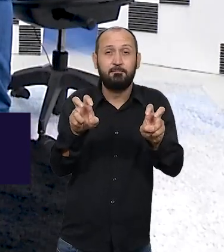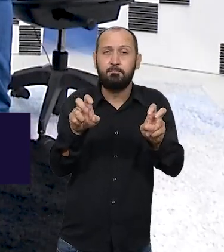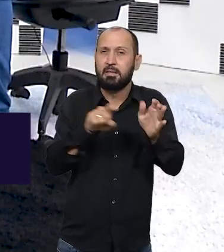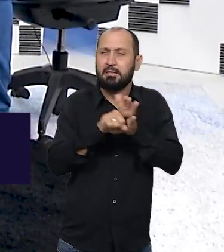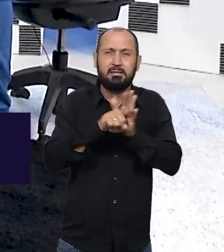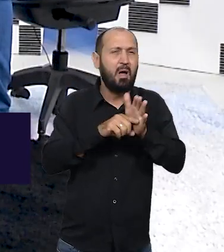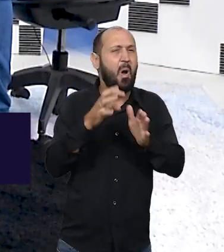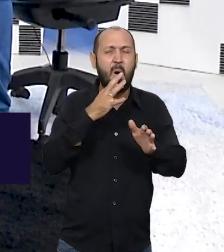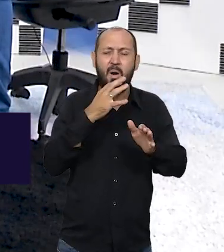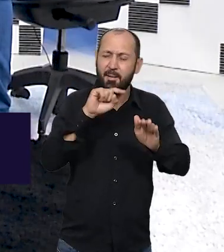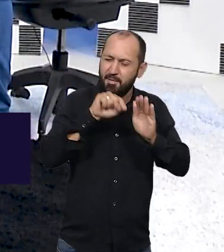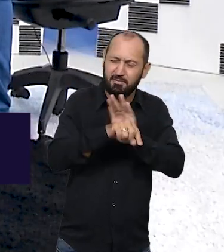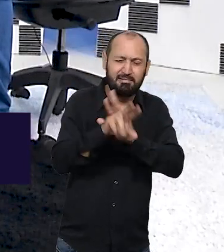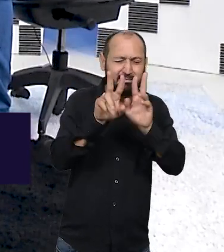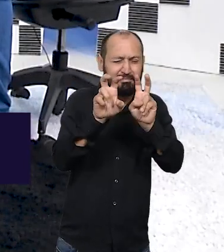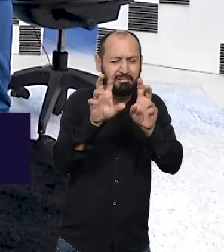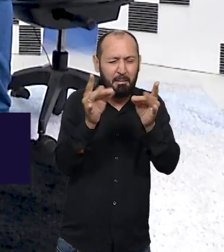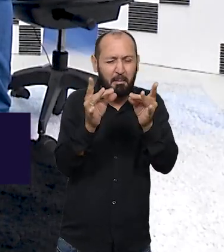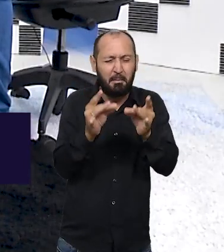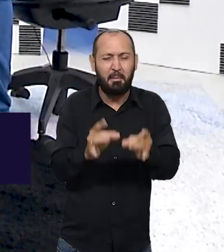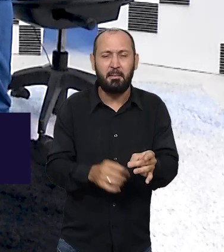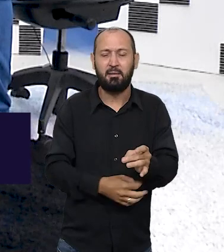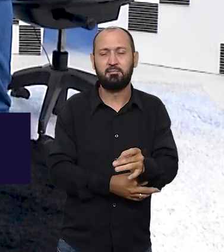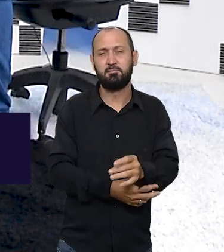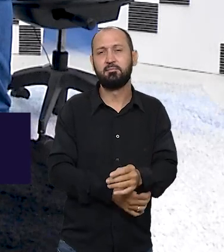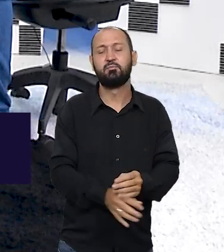por exemplo, que chegam para a gente e falam assim, eu sei tudo sobre